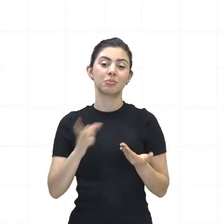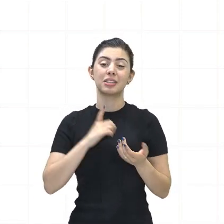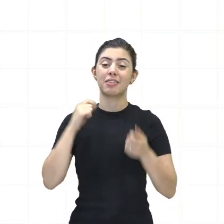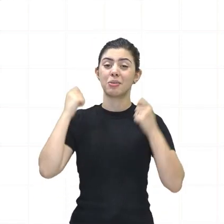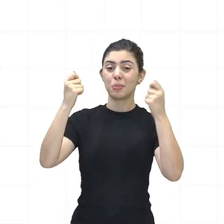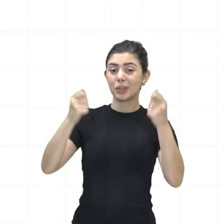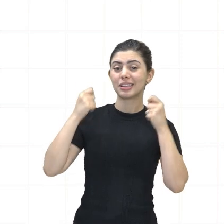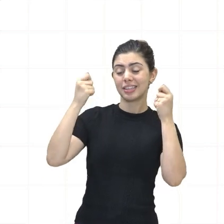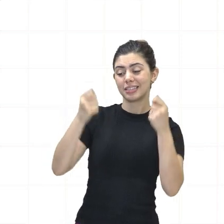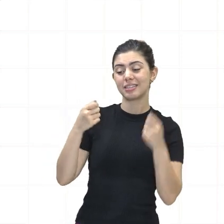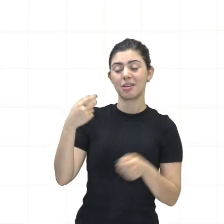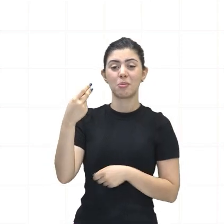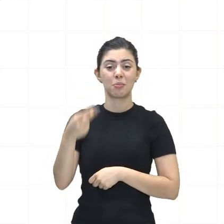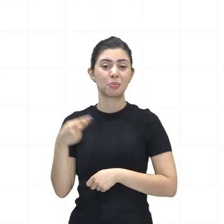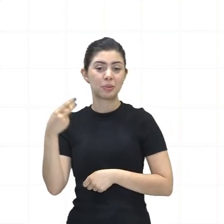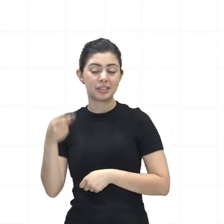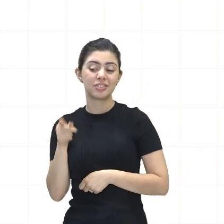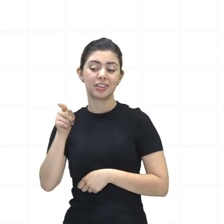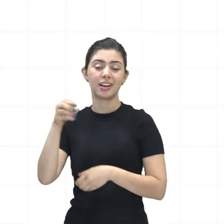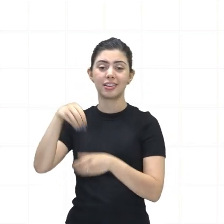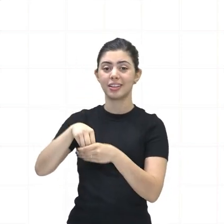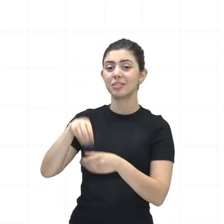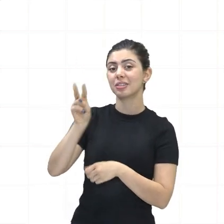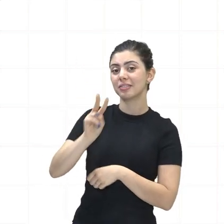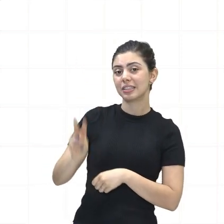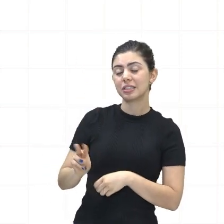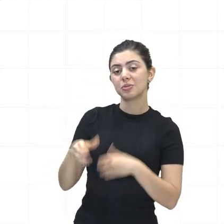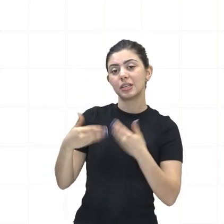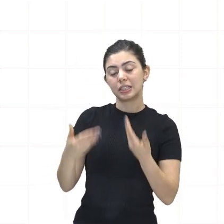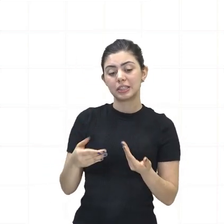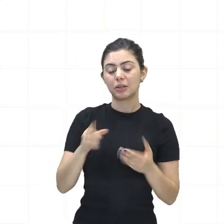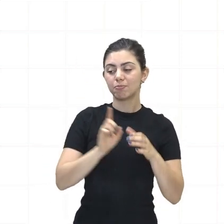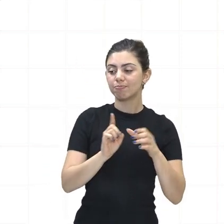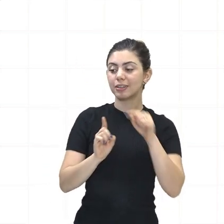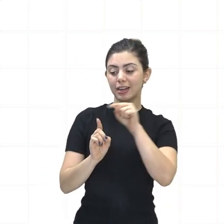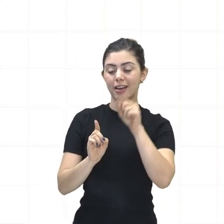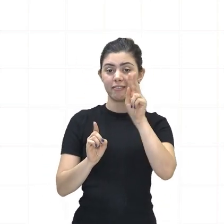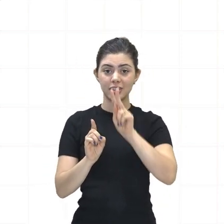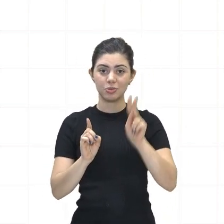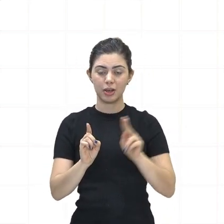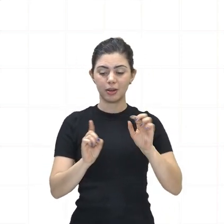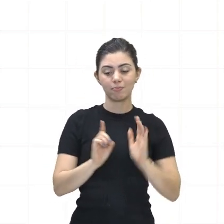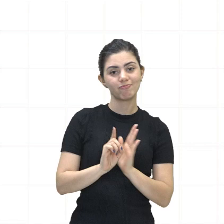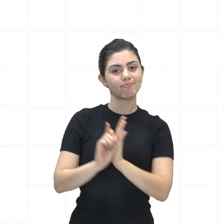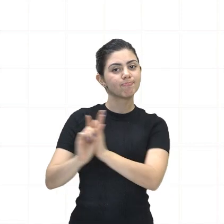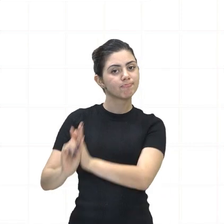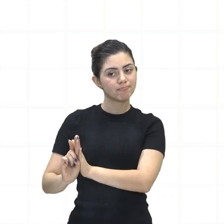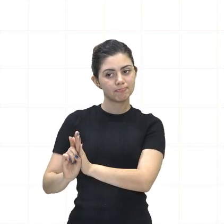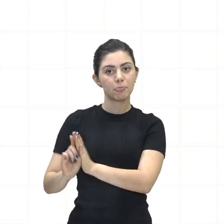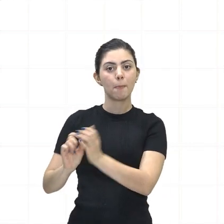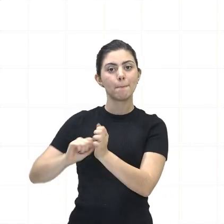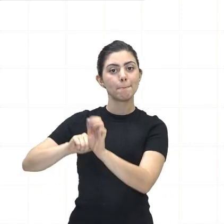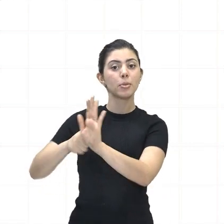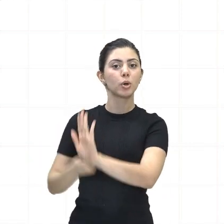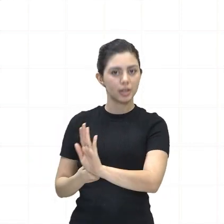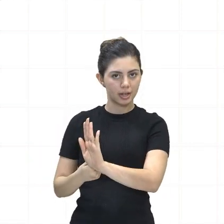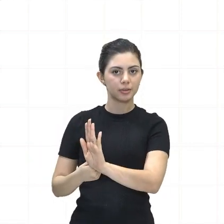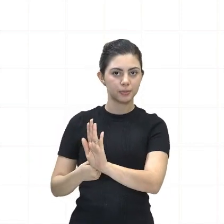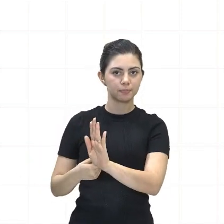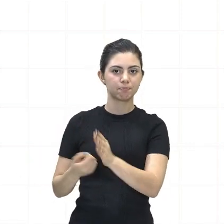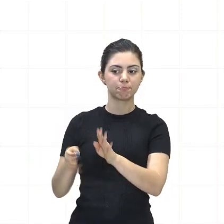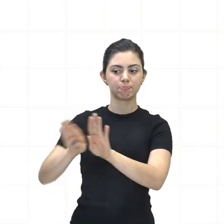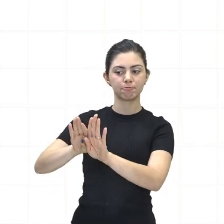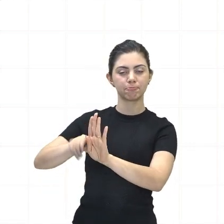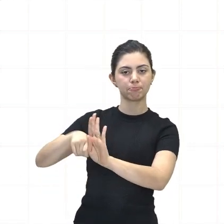manifestações políticas, né, dentro da Venezuela, isso acabou causando a suspensão da Venezuela. Mas, a partir do momento que a